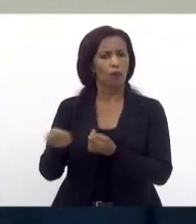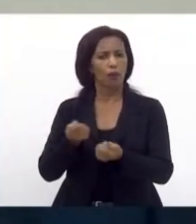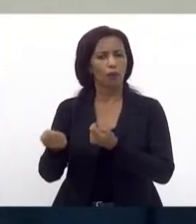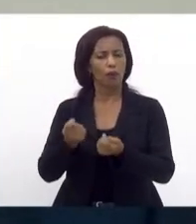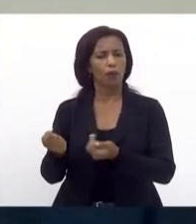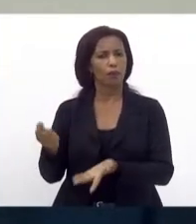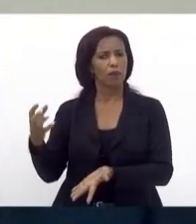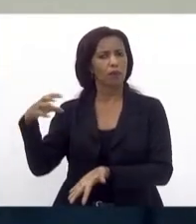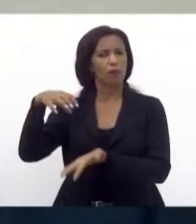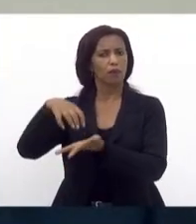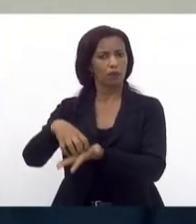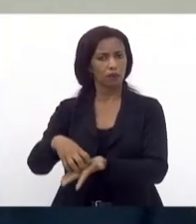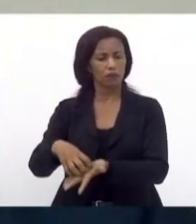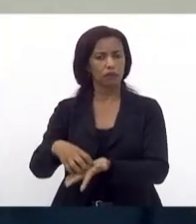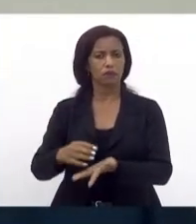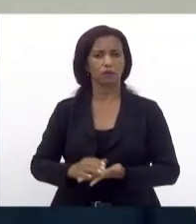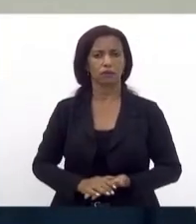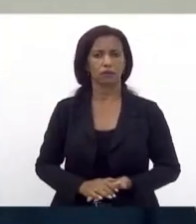local. Né.